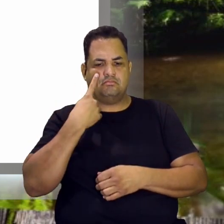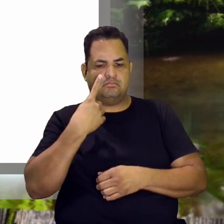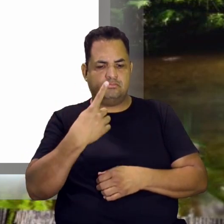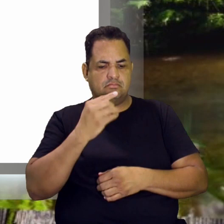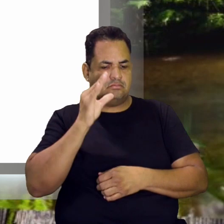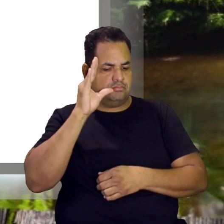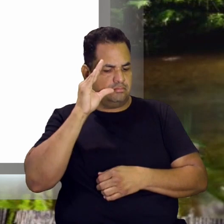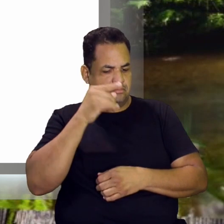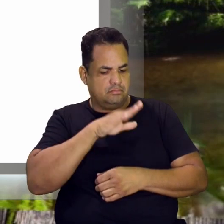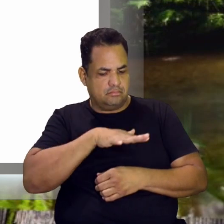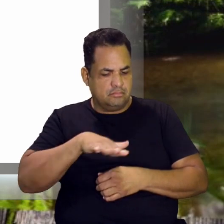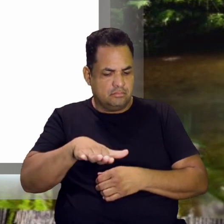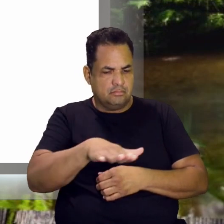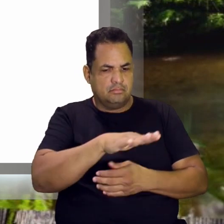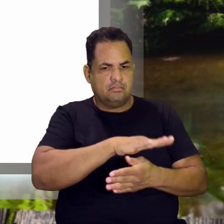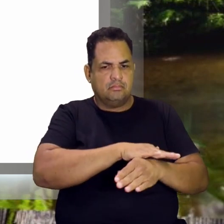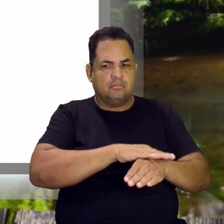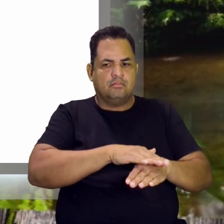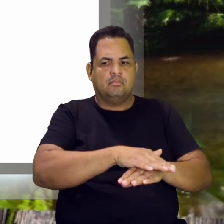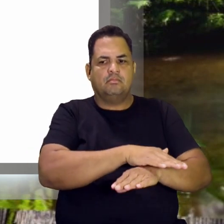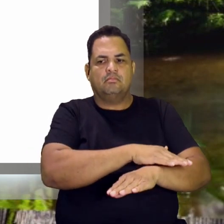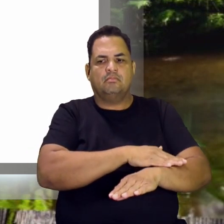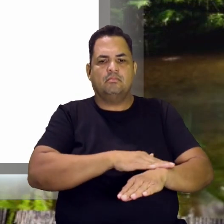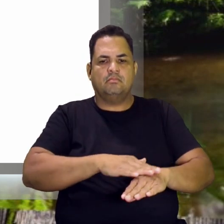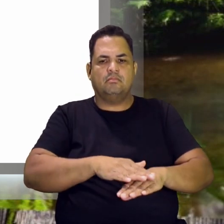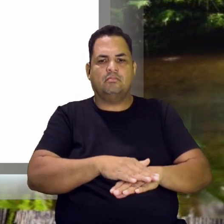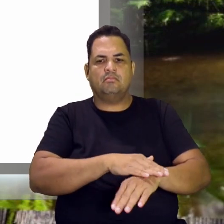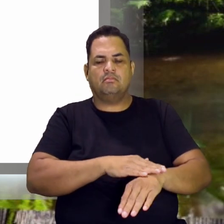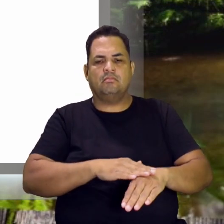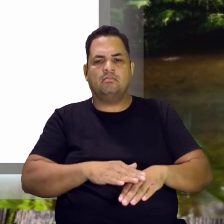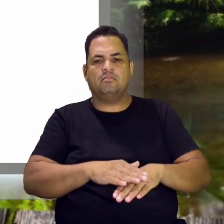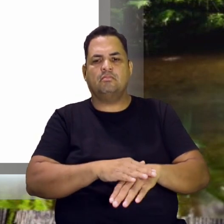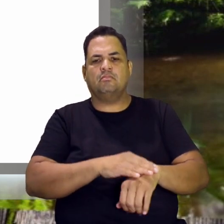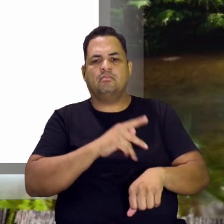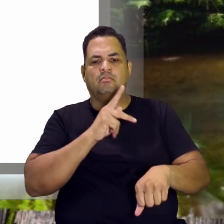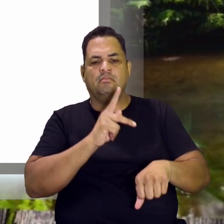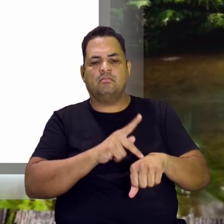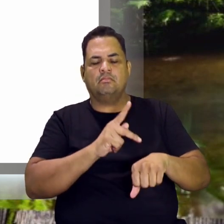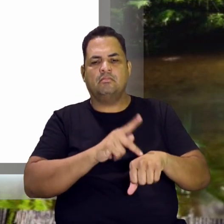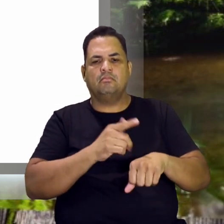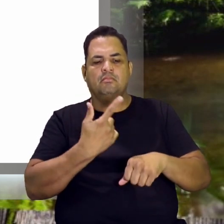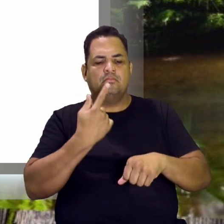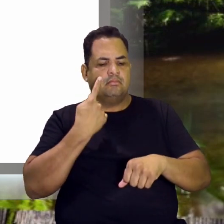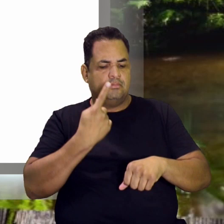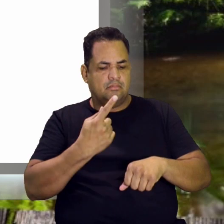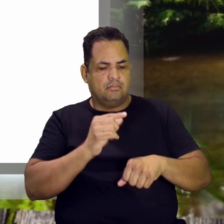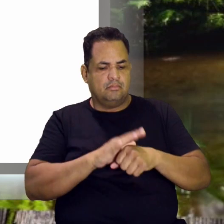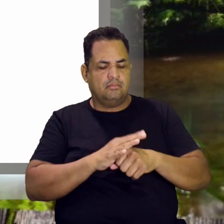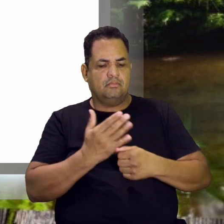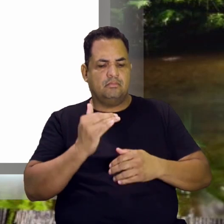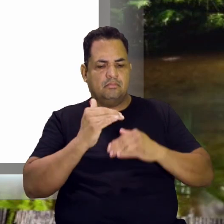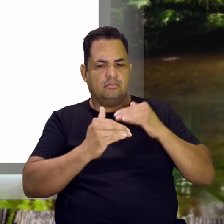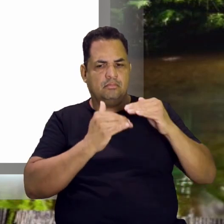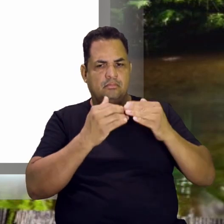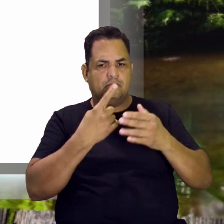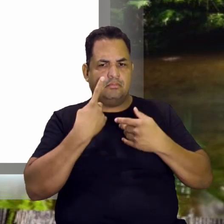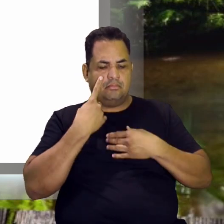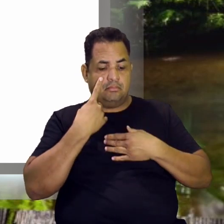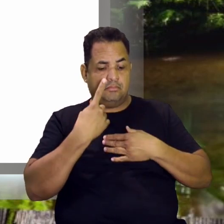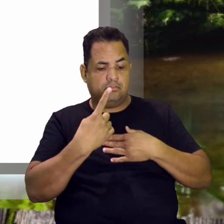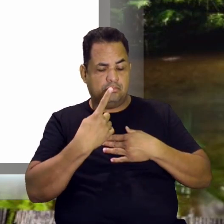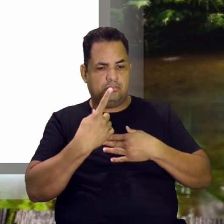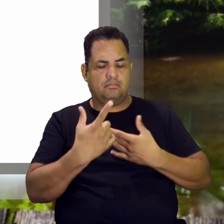foi, curiosamente, passou a mão, né, na rocha onde esses vegetais estavam se desenvolvendo. O que ela